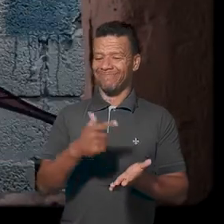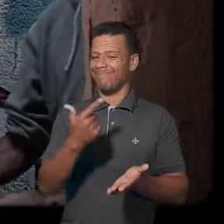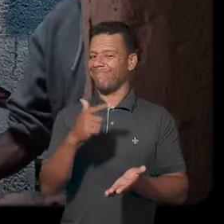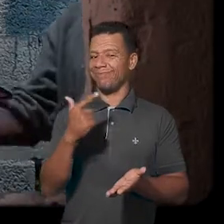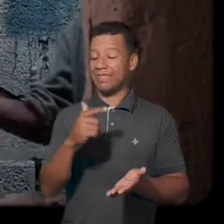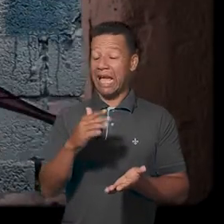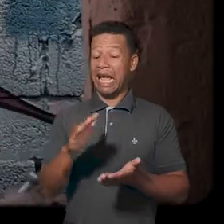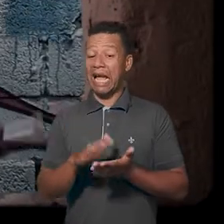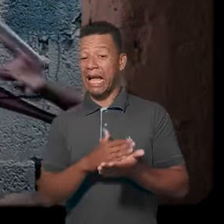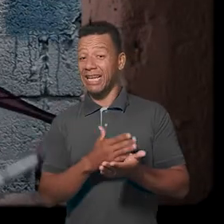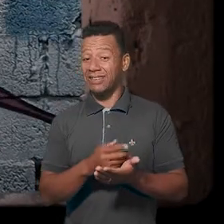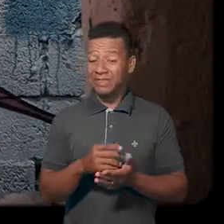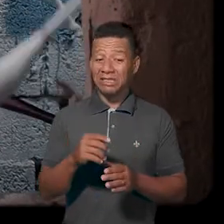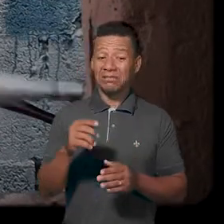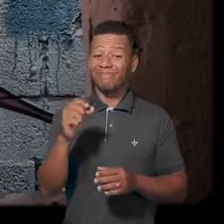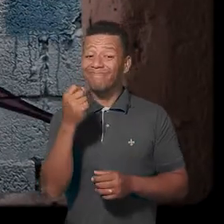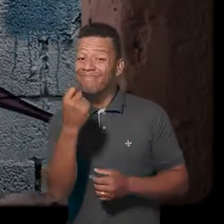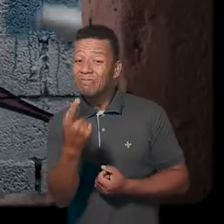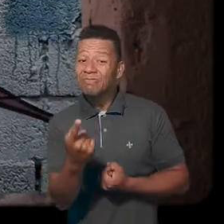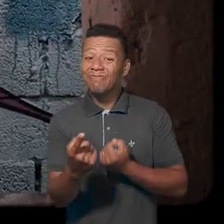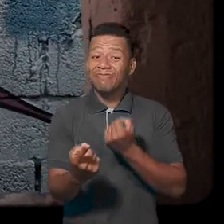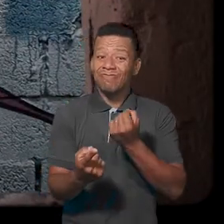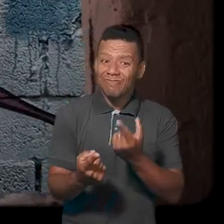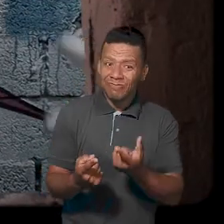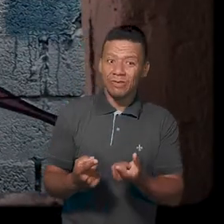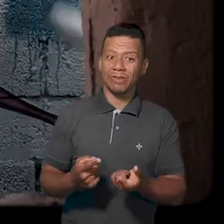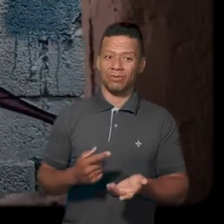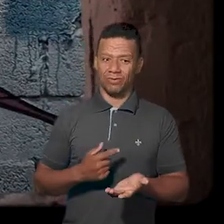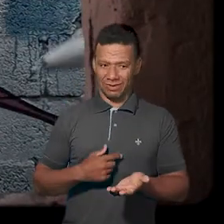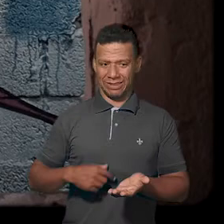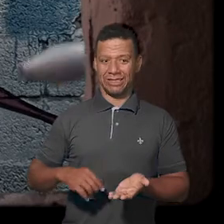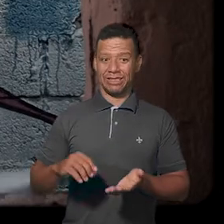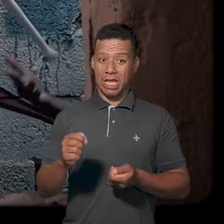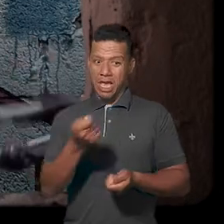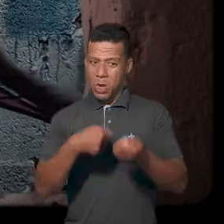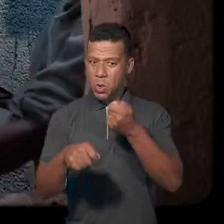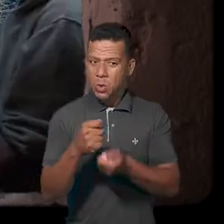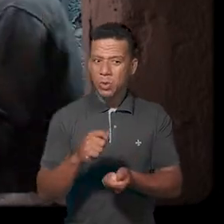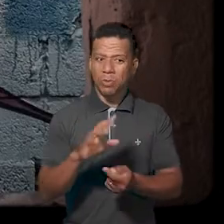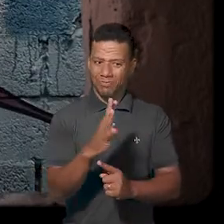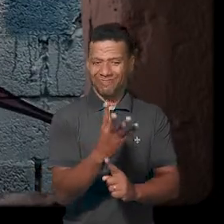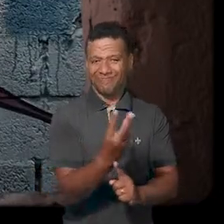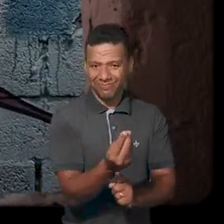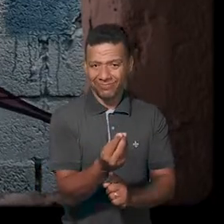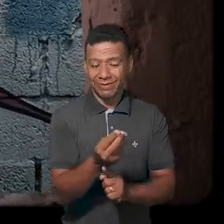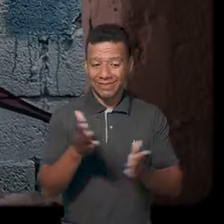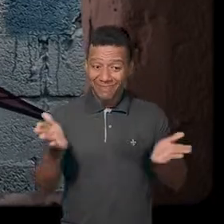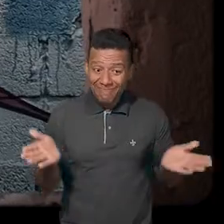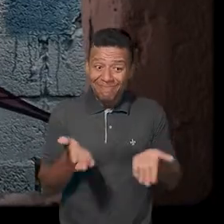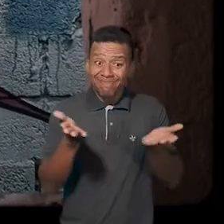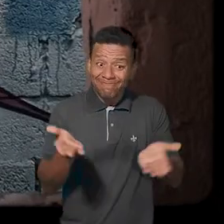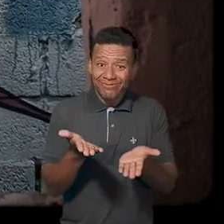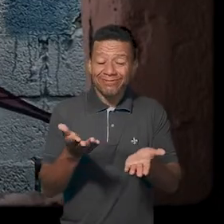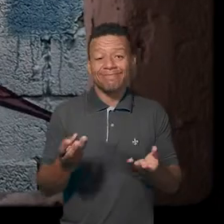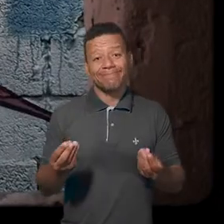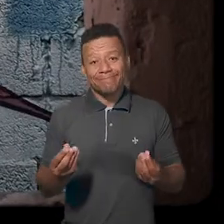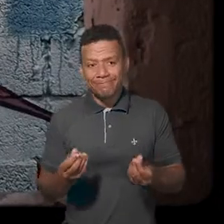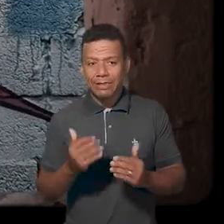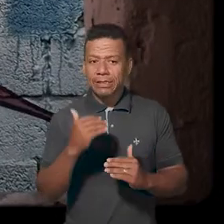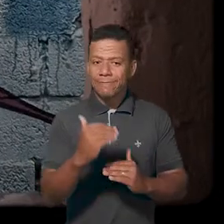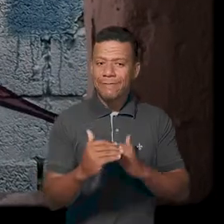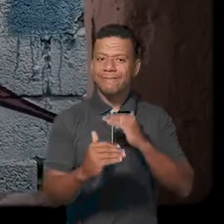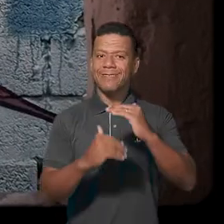são uma das formas de manutenção do sistema da economia da cultura. É gerada a possibilidade de criação,